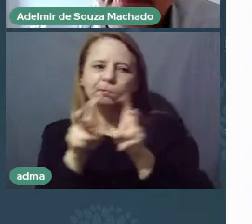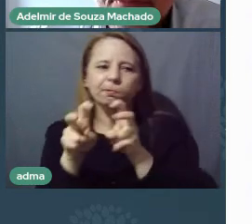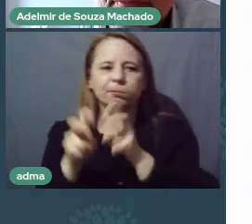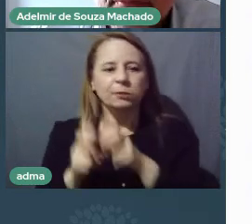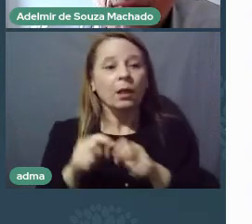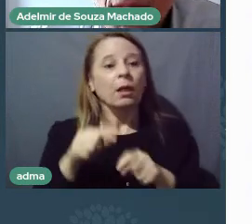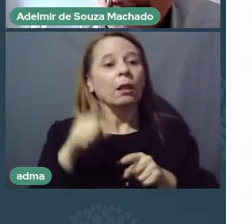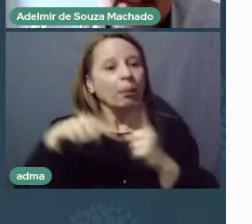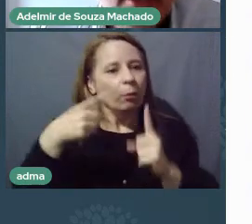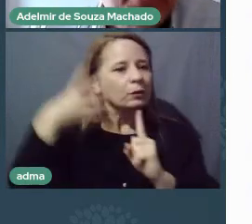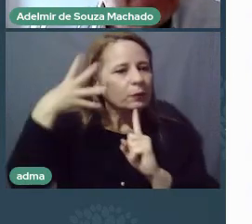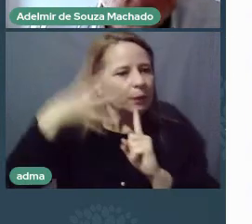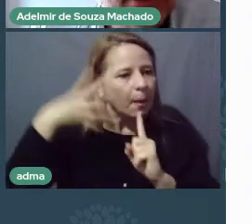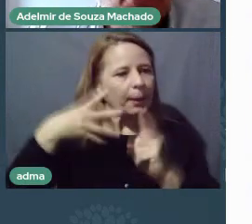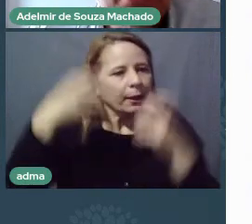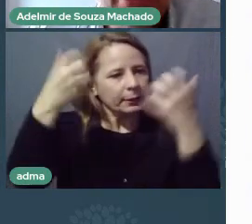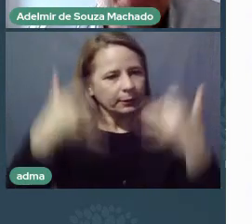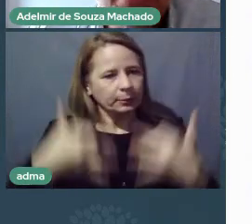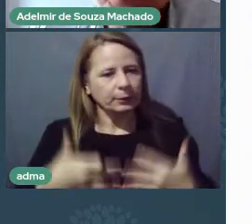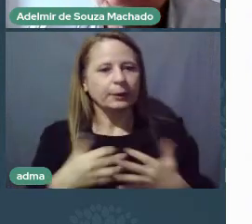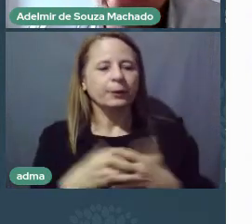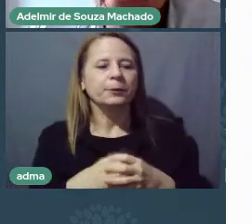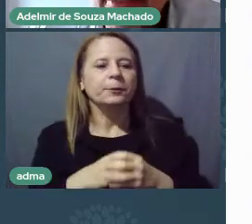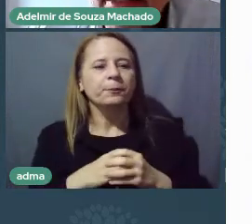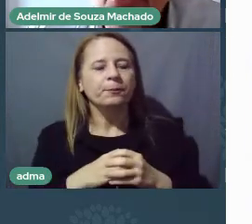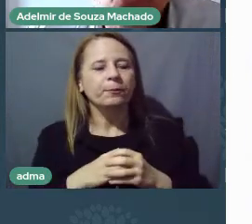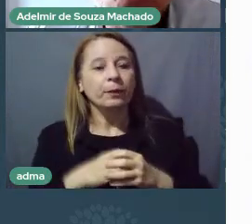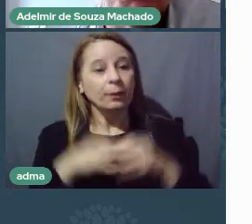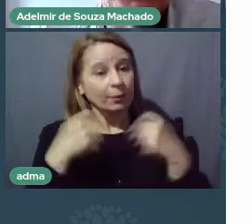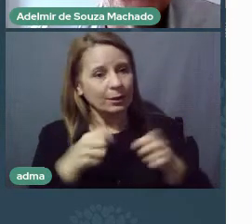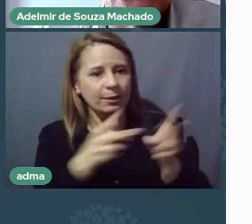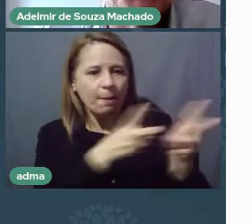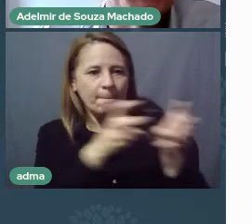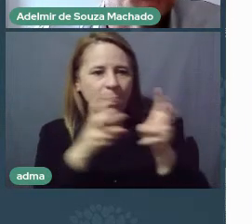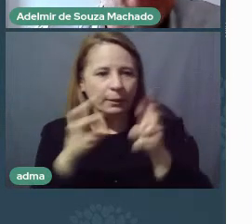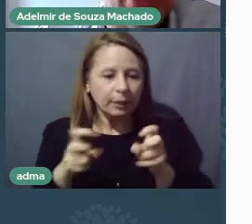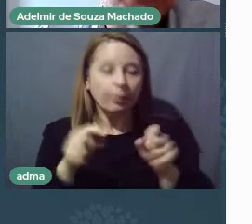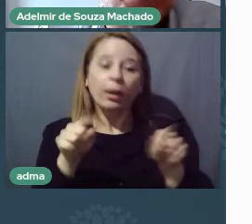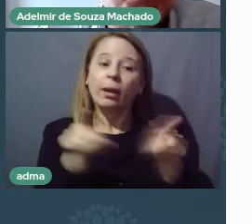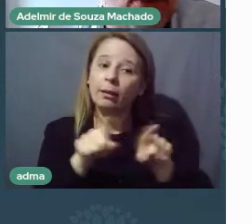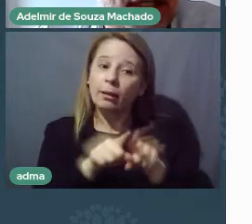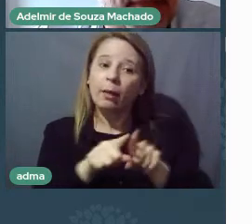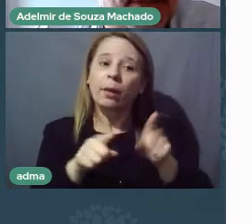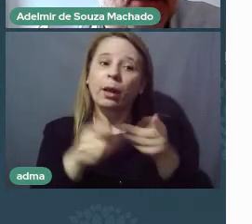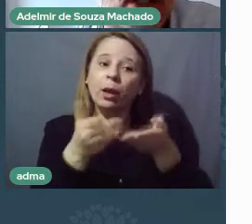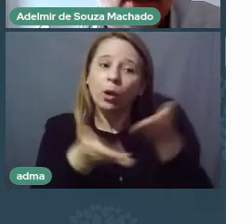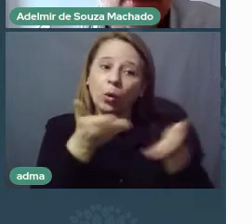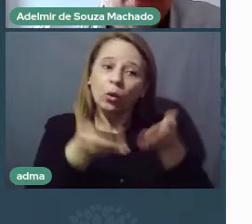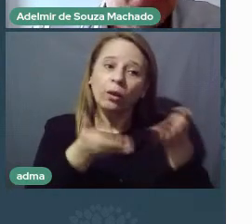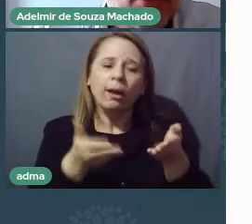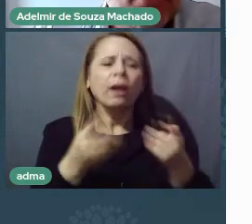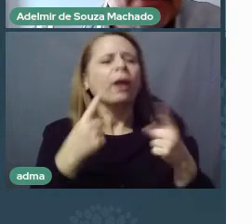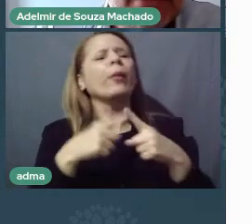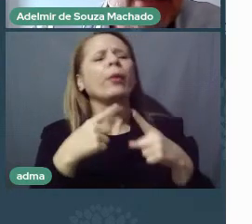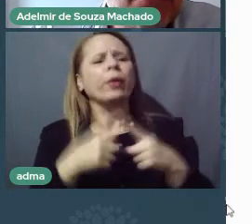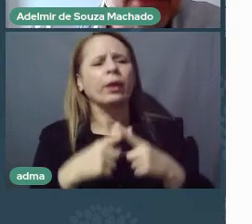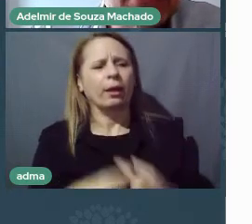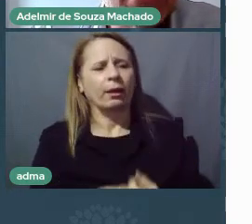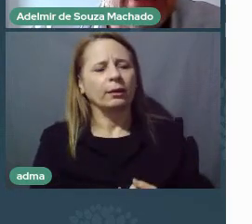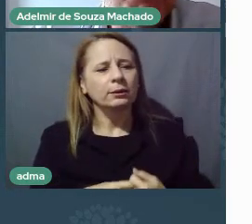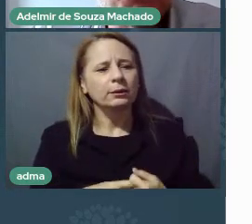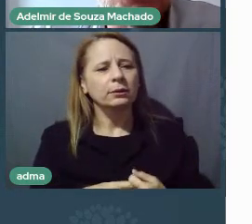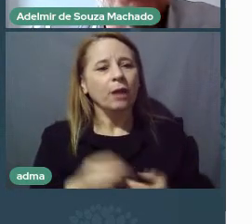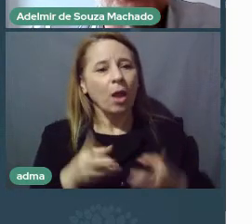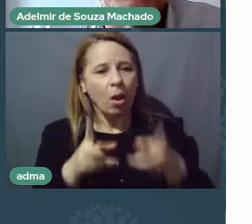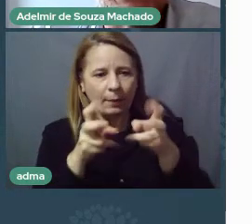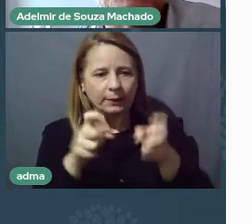sobre isso, precisam ser observadas e tratadas concomitantemente com a asma. Por quê, pessoal? Observem